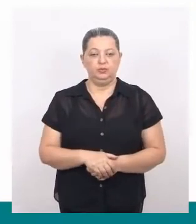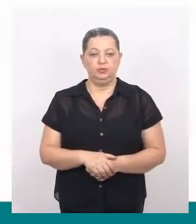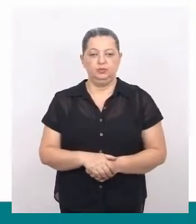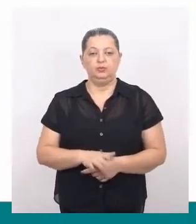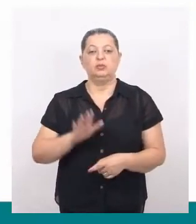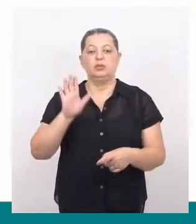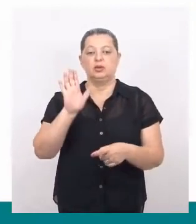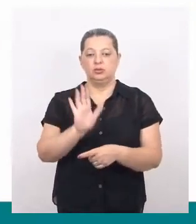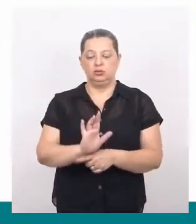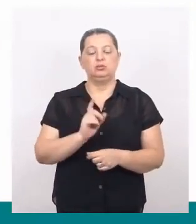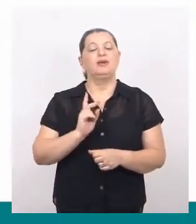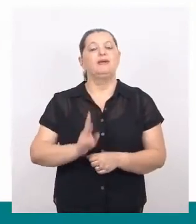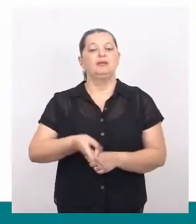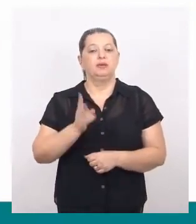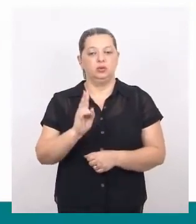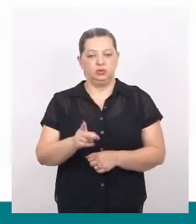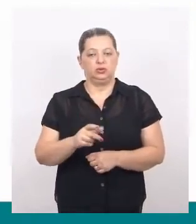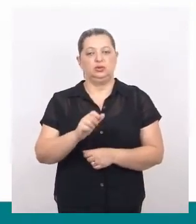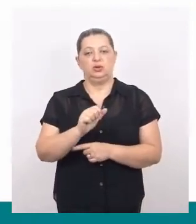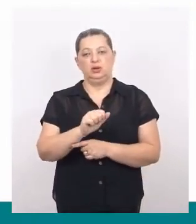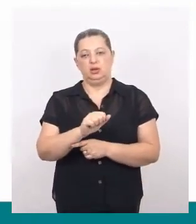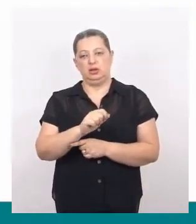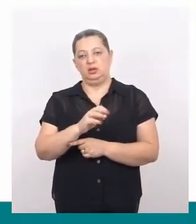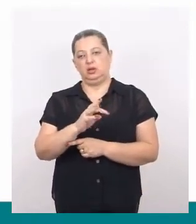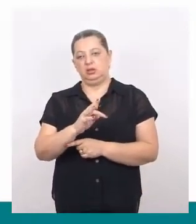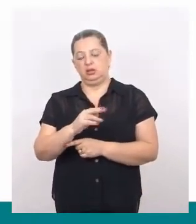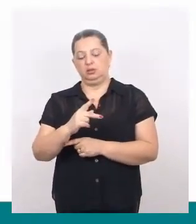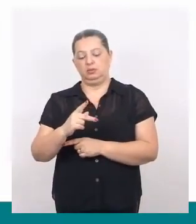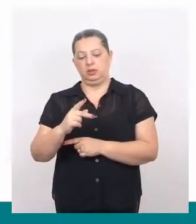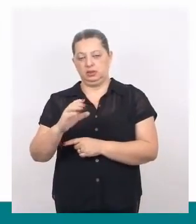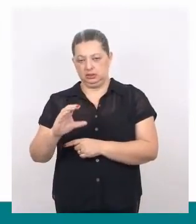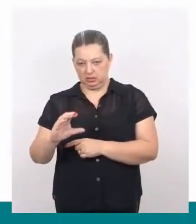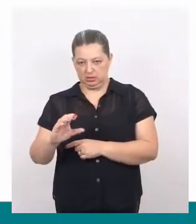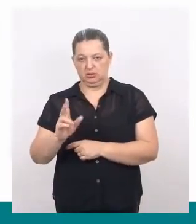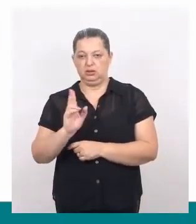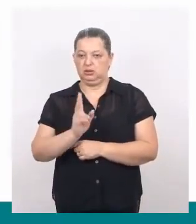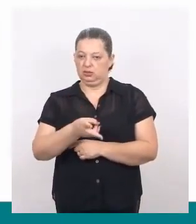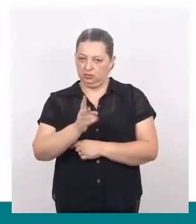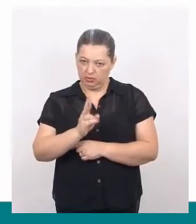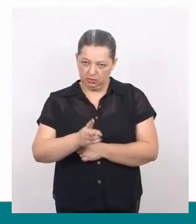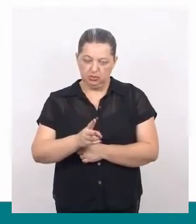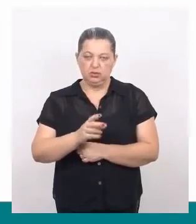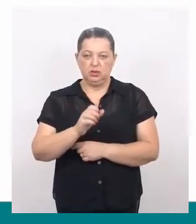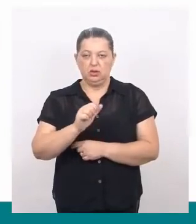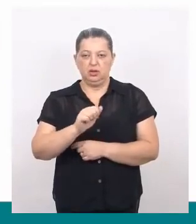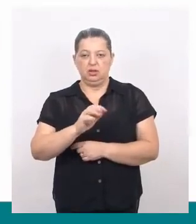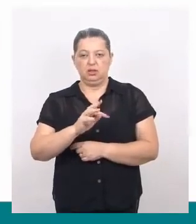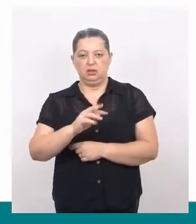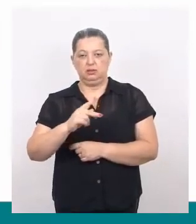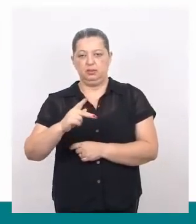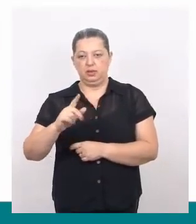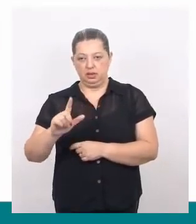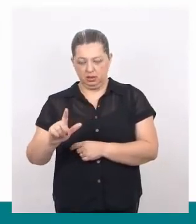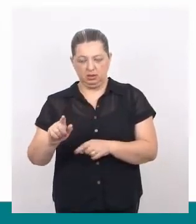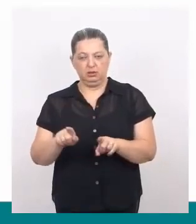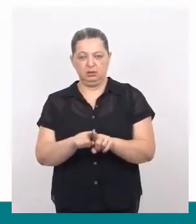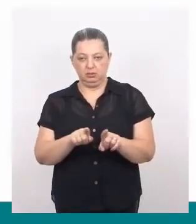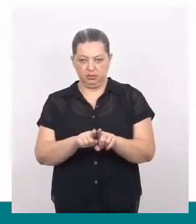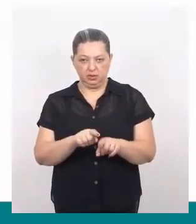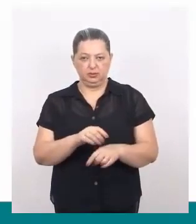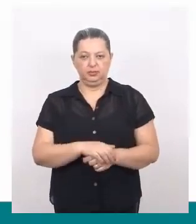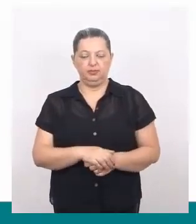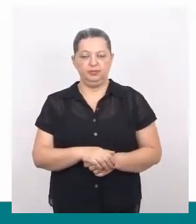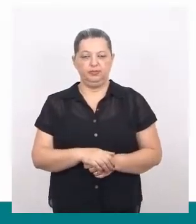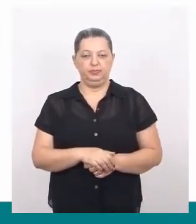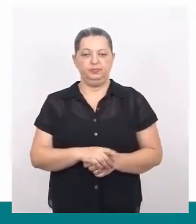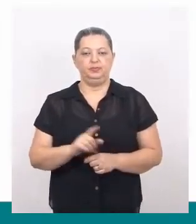Ele vai continuar com o mesmo número de ATPC, vai continuar com o mesmo número de ATPL. Em vez de 32 aulas, ele vai ter